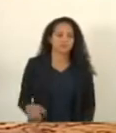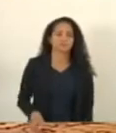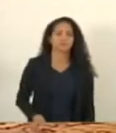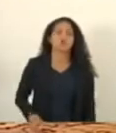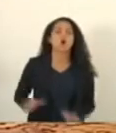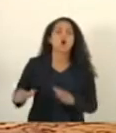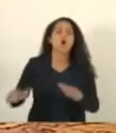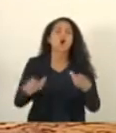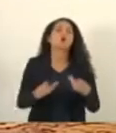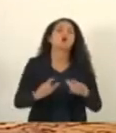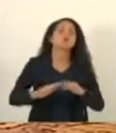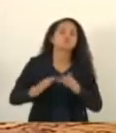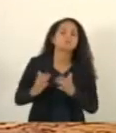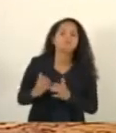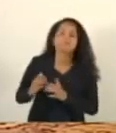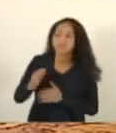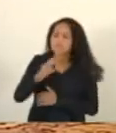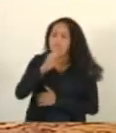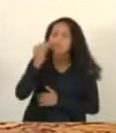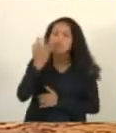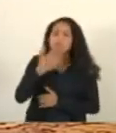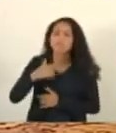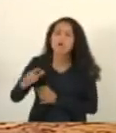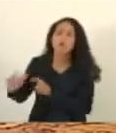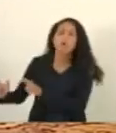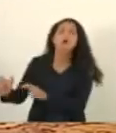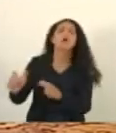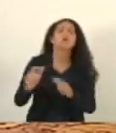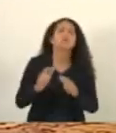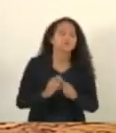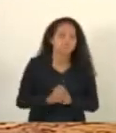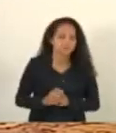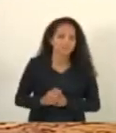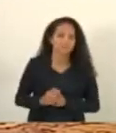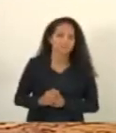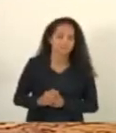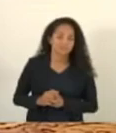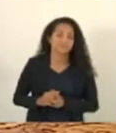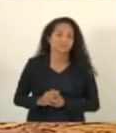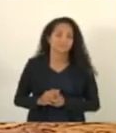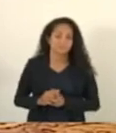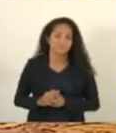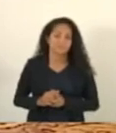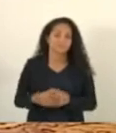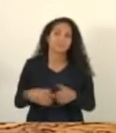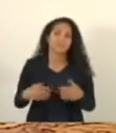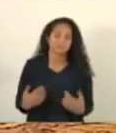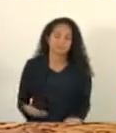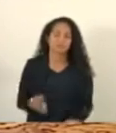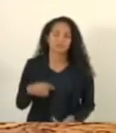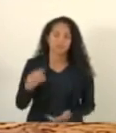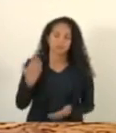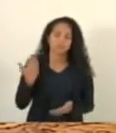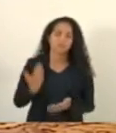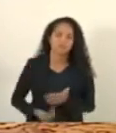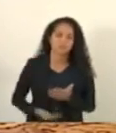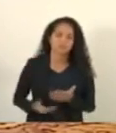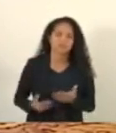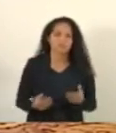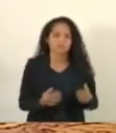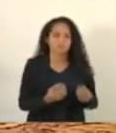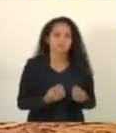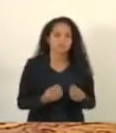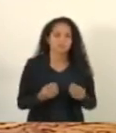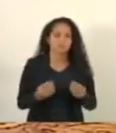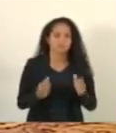meninos? Onde estavam esses adolescentes? Onde estavam esses jovens? Portanto, nós perdemos muito